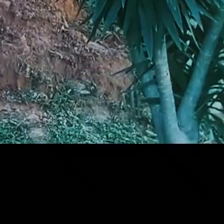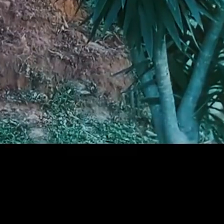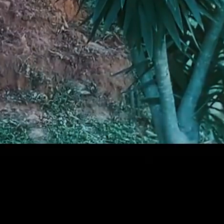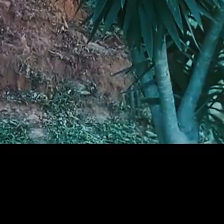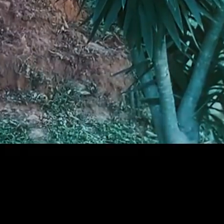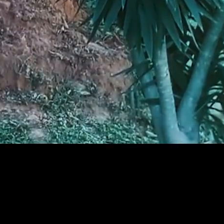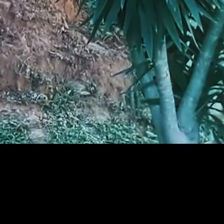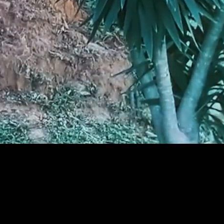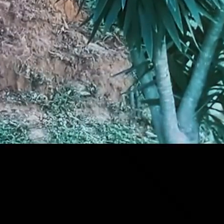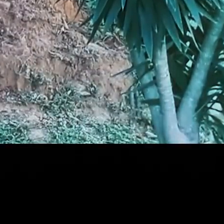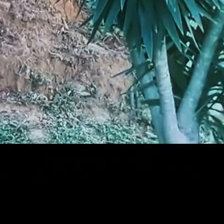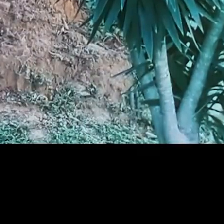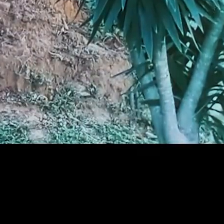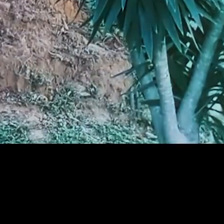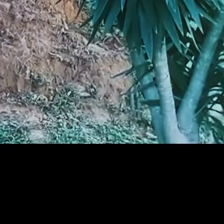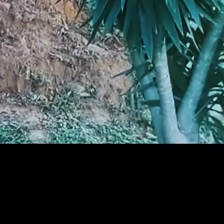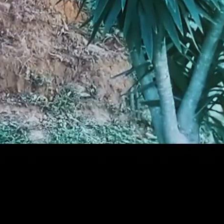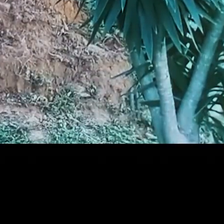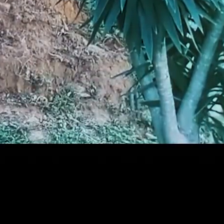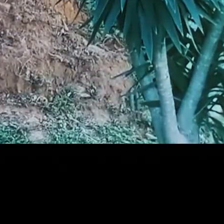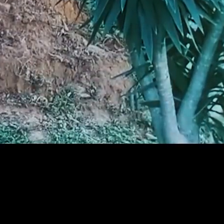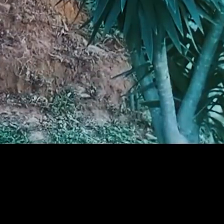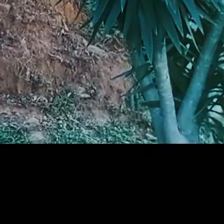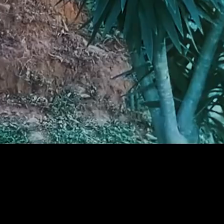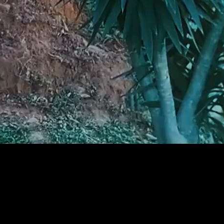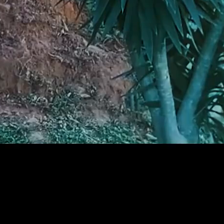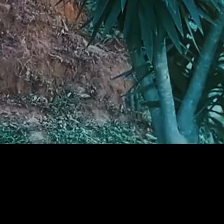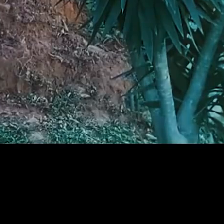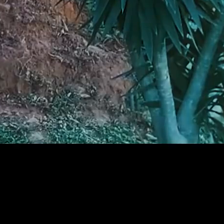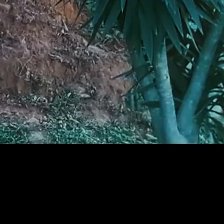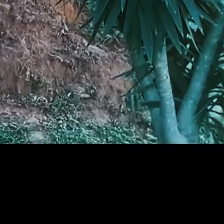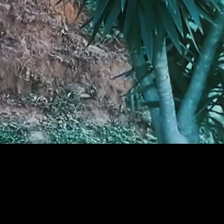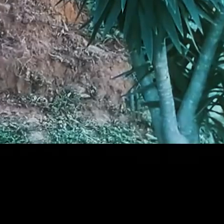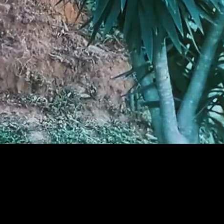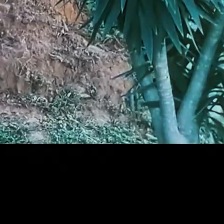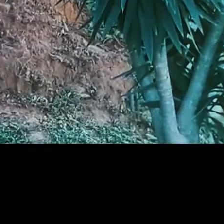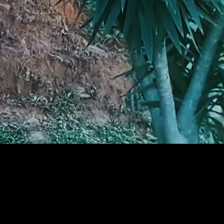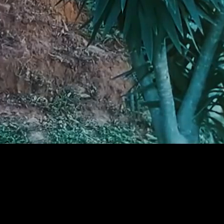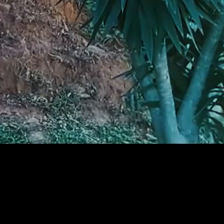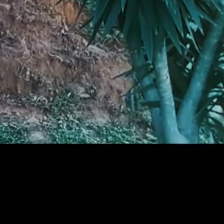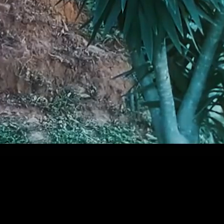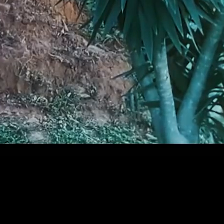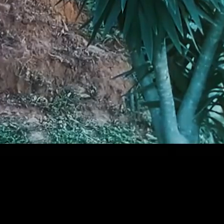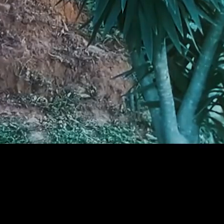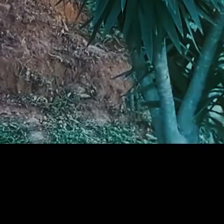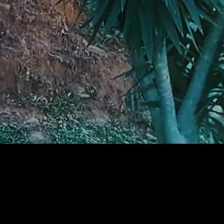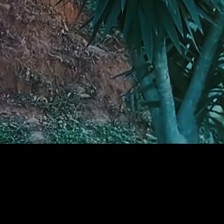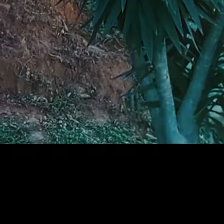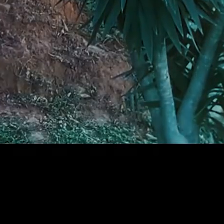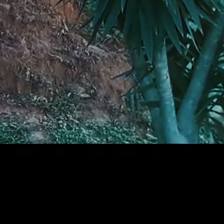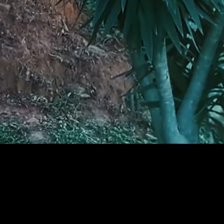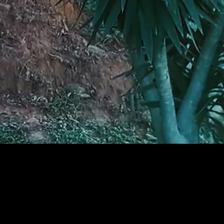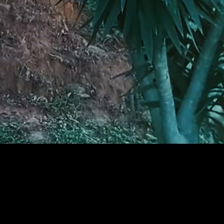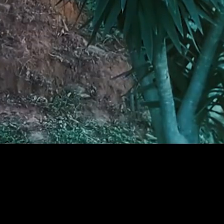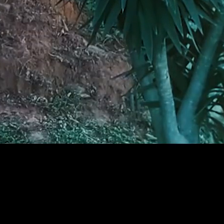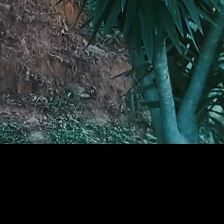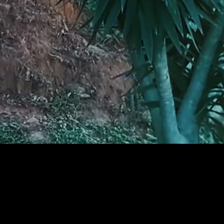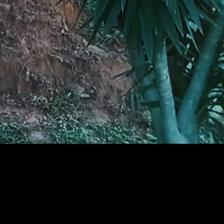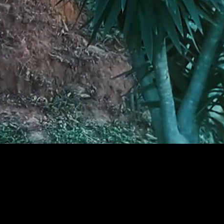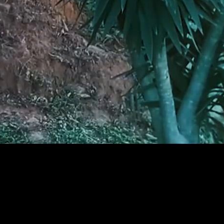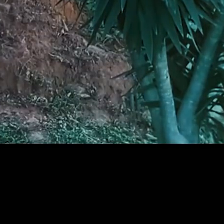Ora, fugiu. Ixi, esperta. Não tem problema. Eu vou atrás de outro.